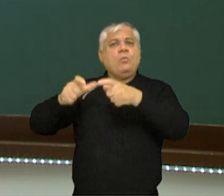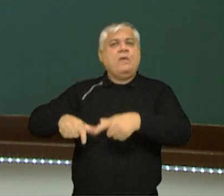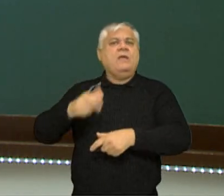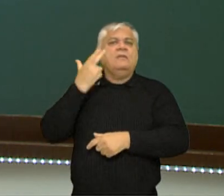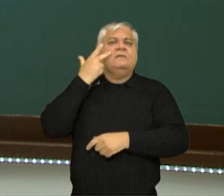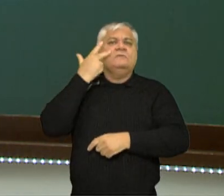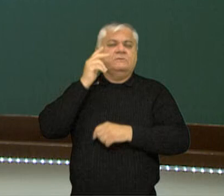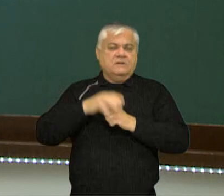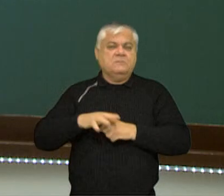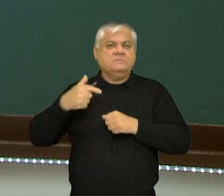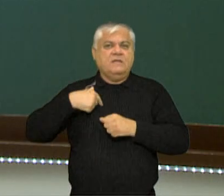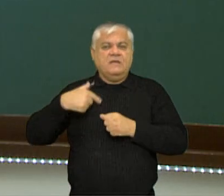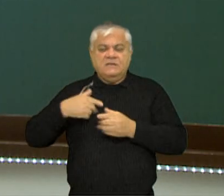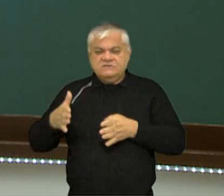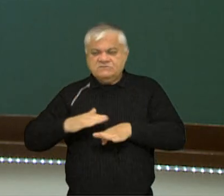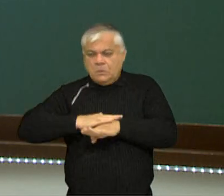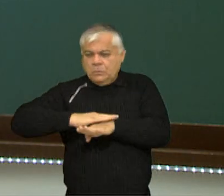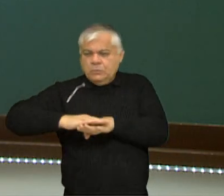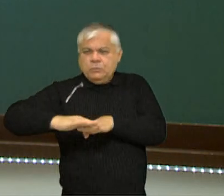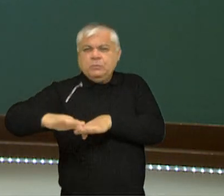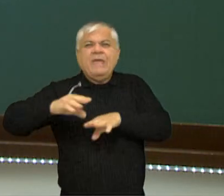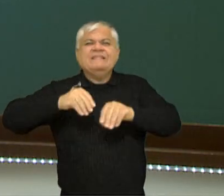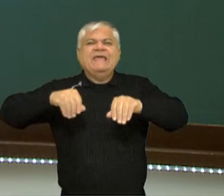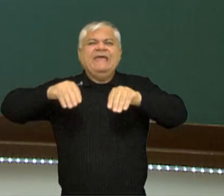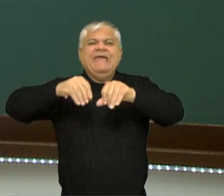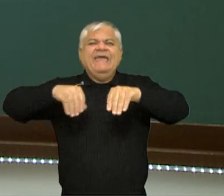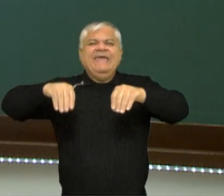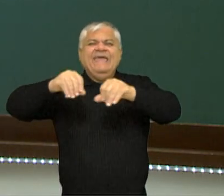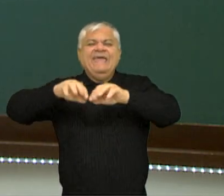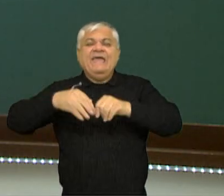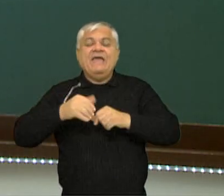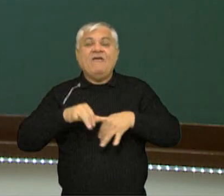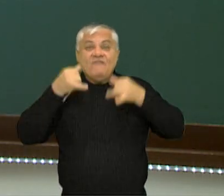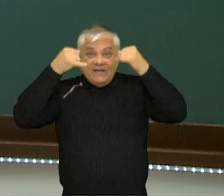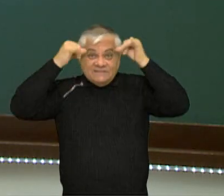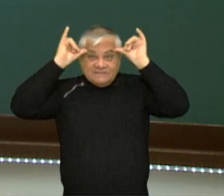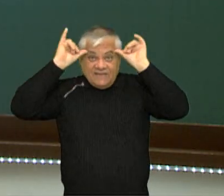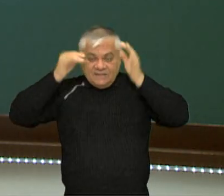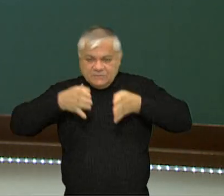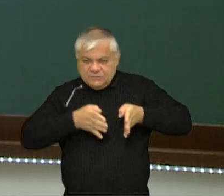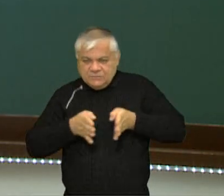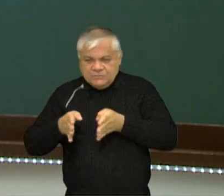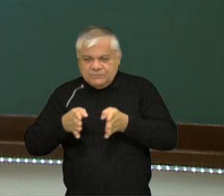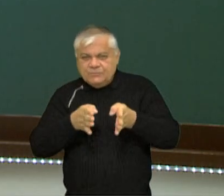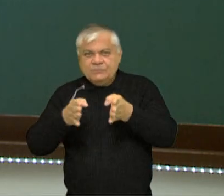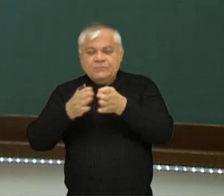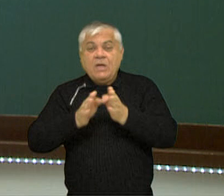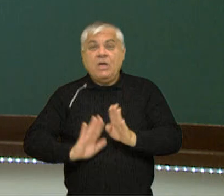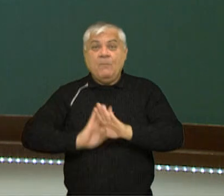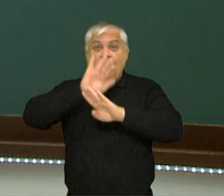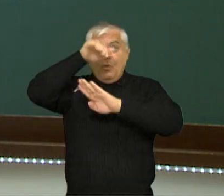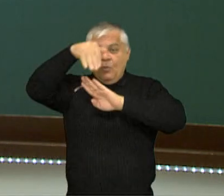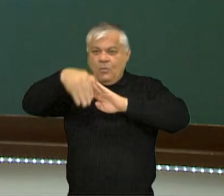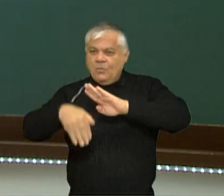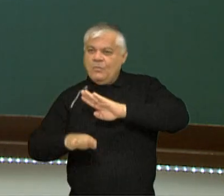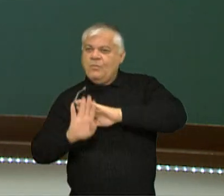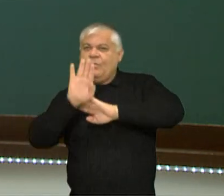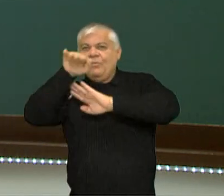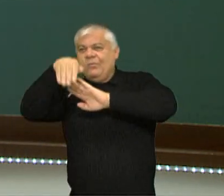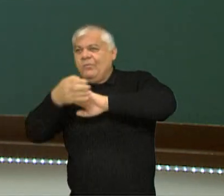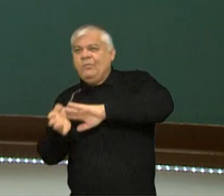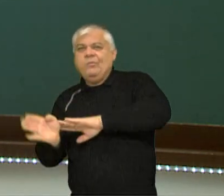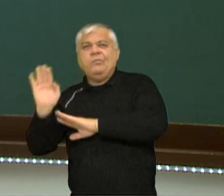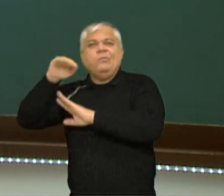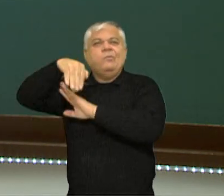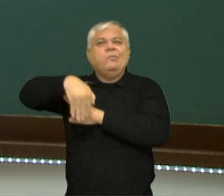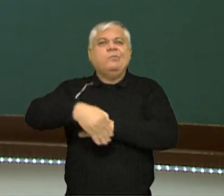em estradas de terra, trilhas de fazenda, trilhas em montanhas e dentro